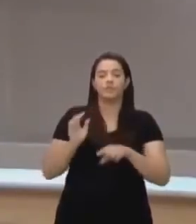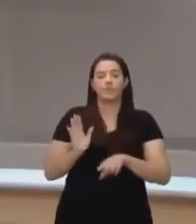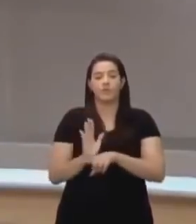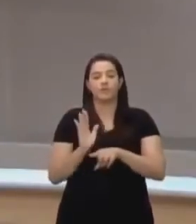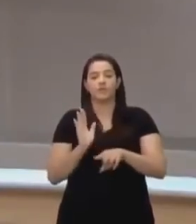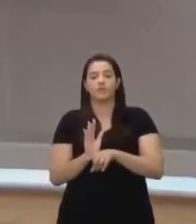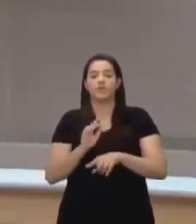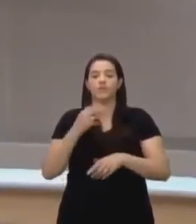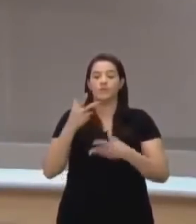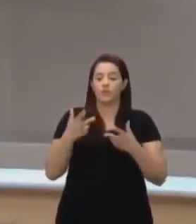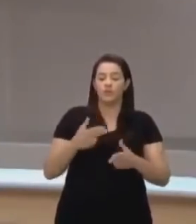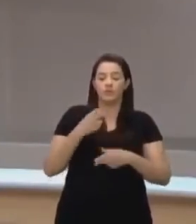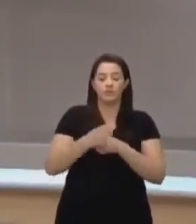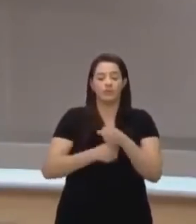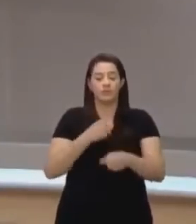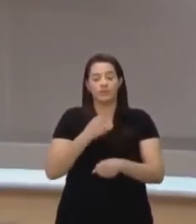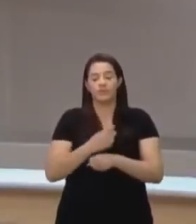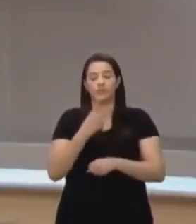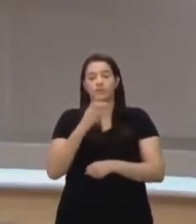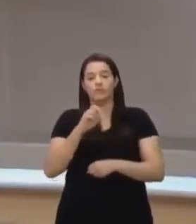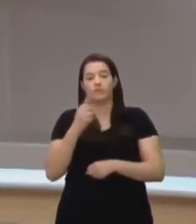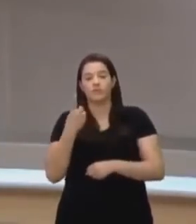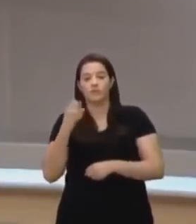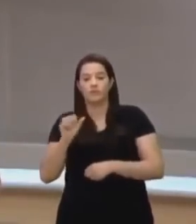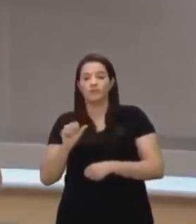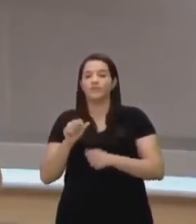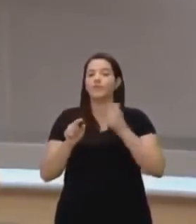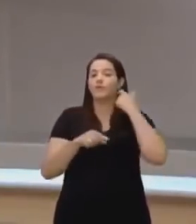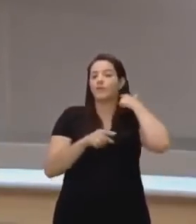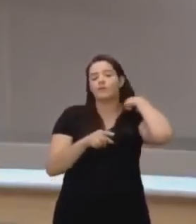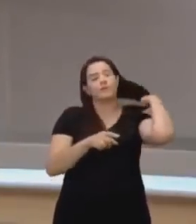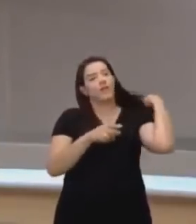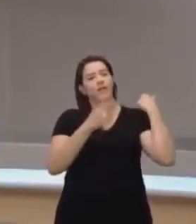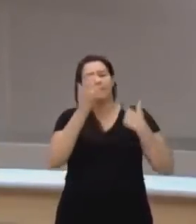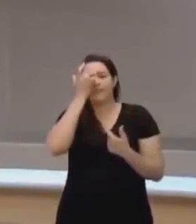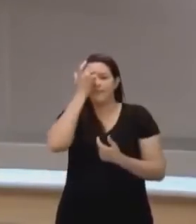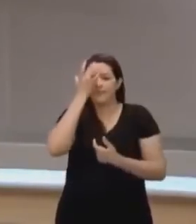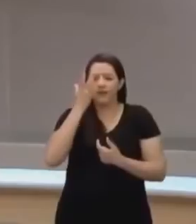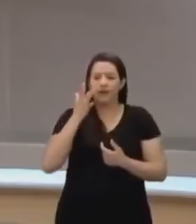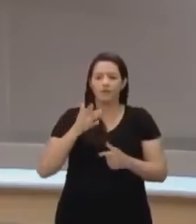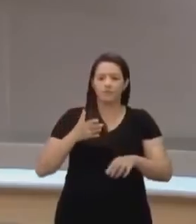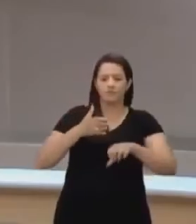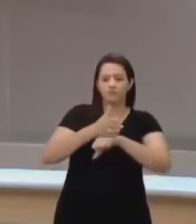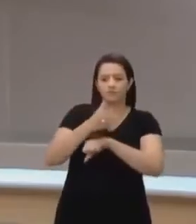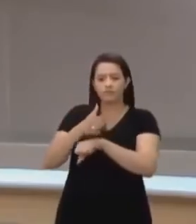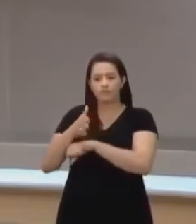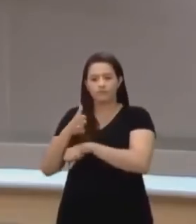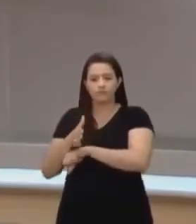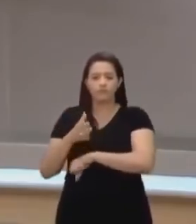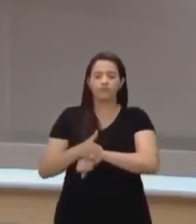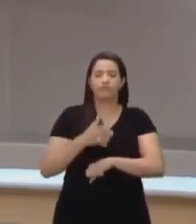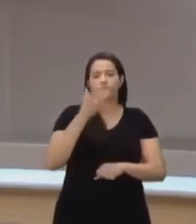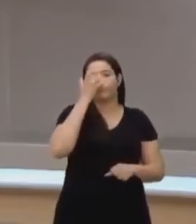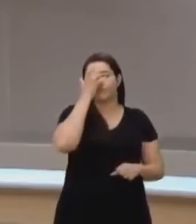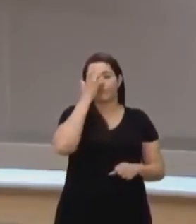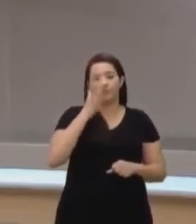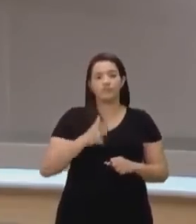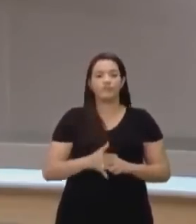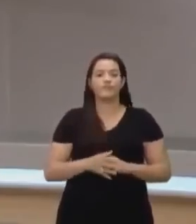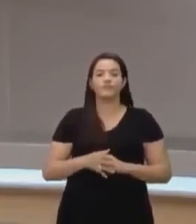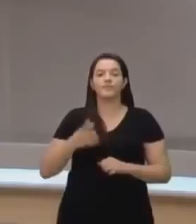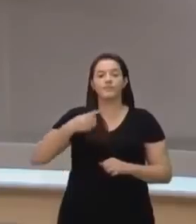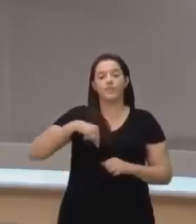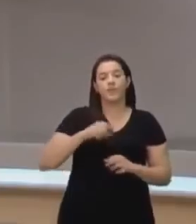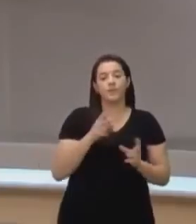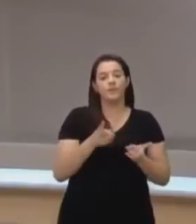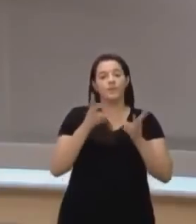fizeram em 2019. Eles têm uma facilidade de interlocução com os colegas, né? Eles têm essa proximidade, é muito fácil com eles, né? Tanto que a gente